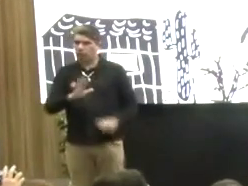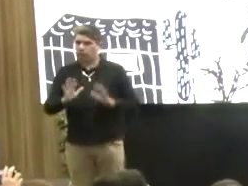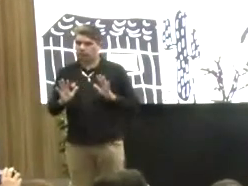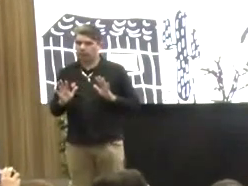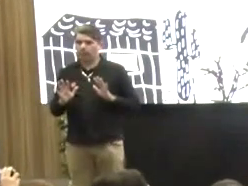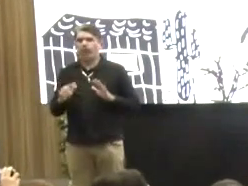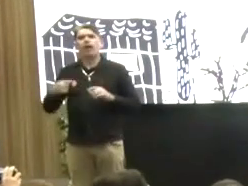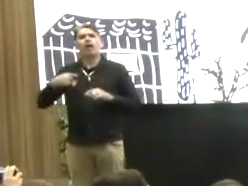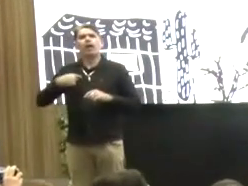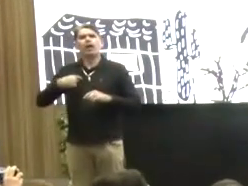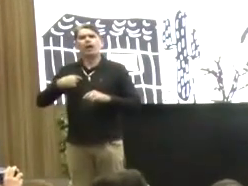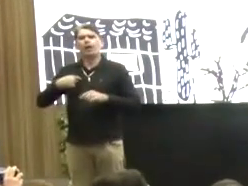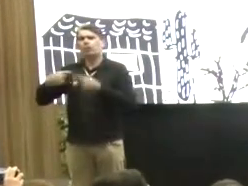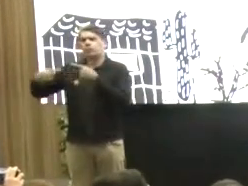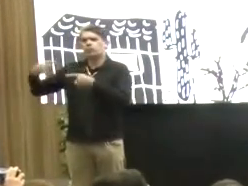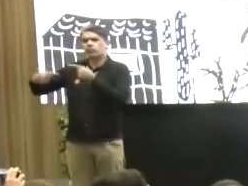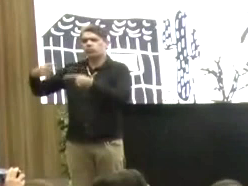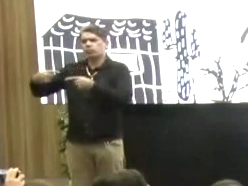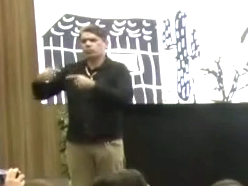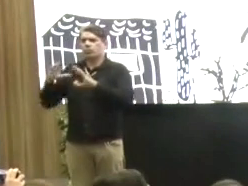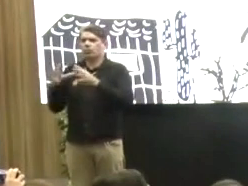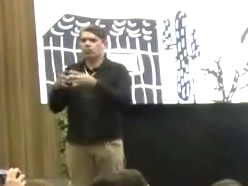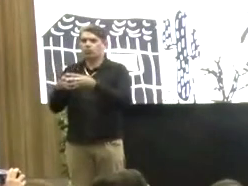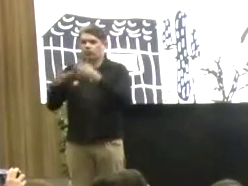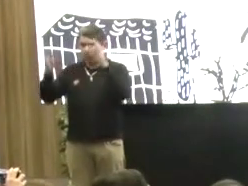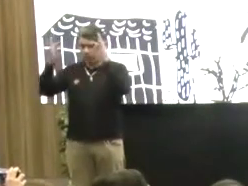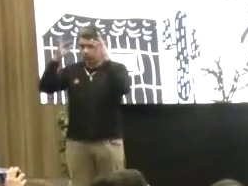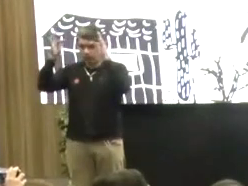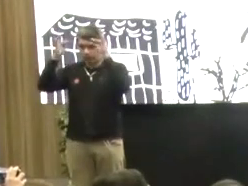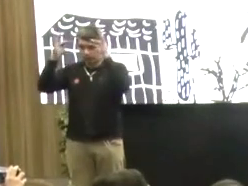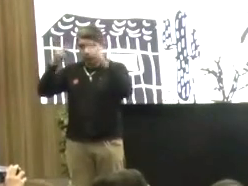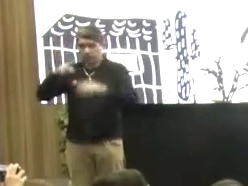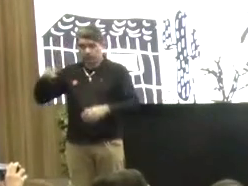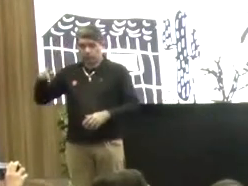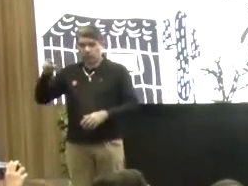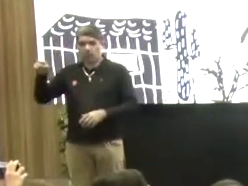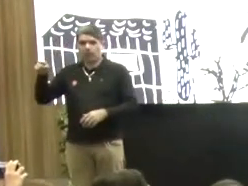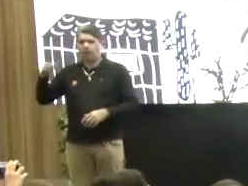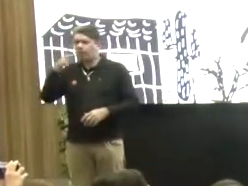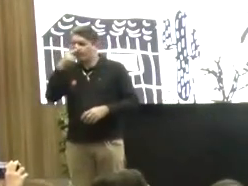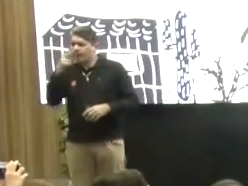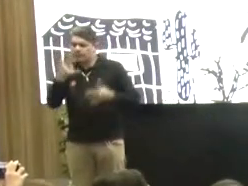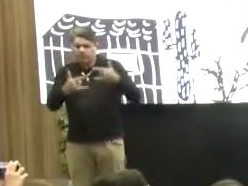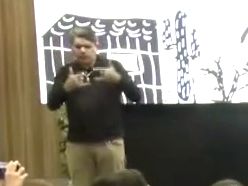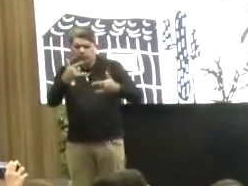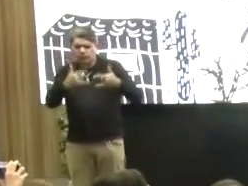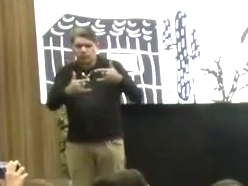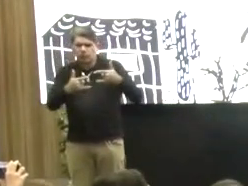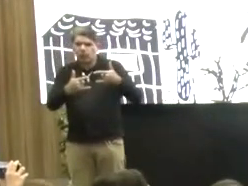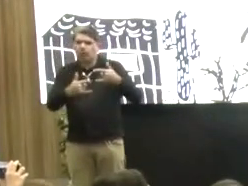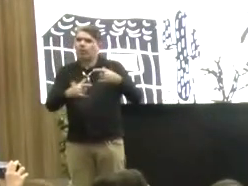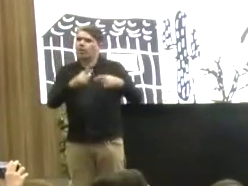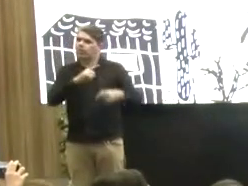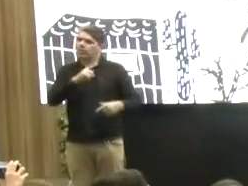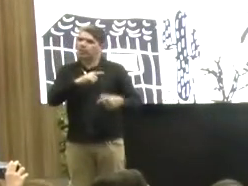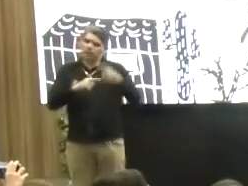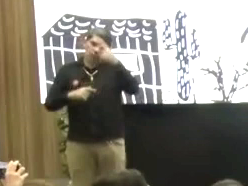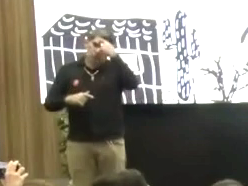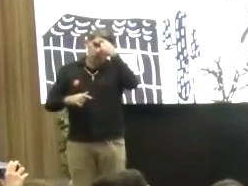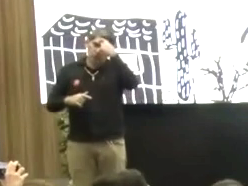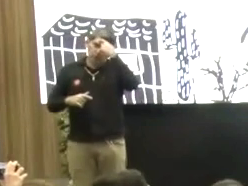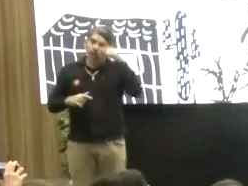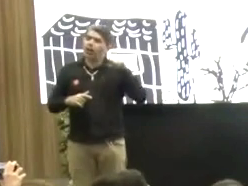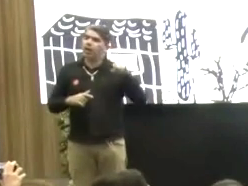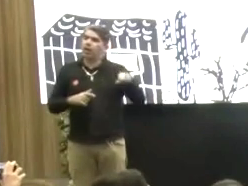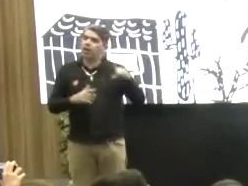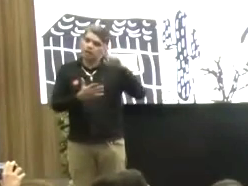de filosofia. Os robôs, pode-se dizer hoje, quase que têm consciência. Tomam decisões isoladas de nós, em